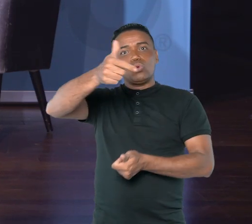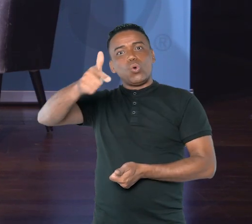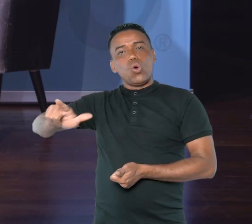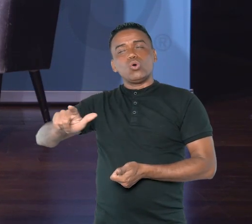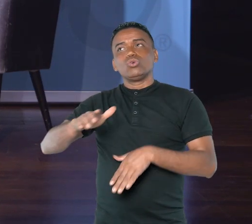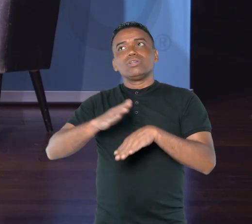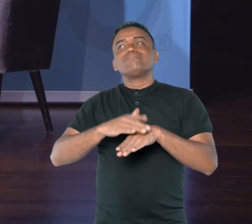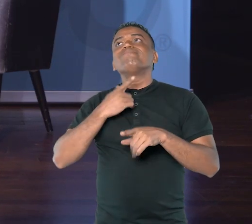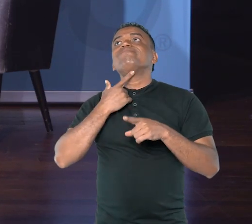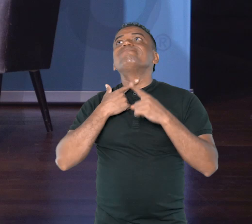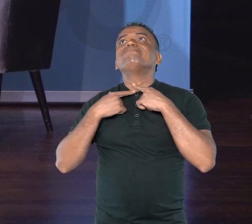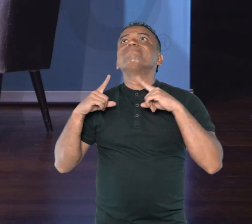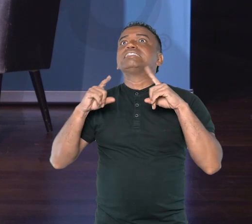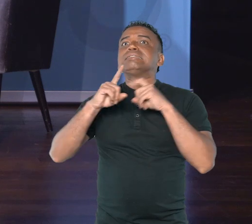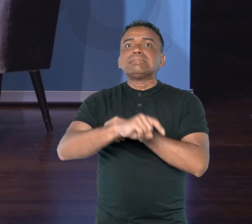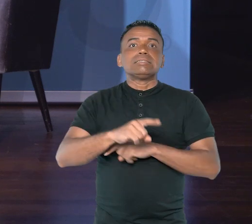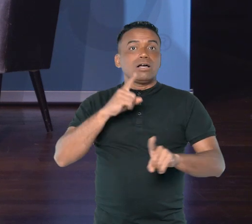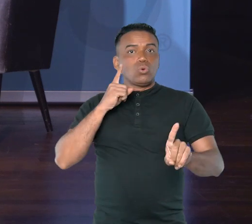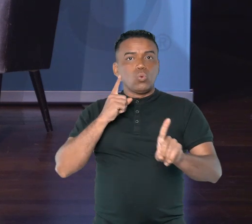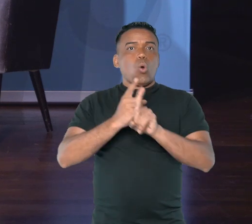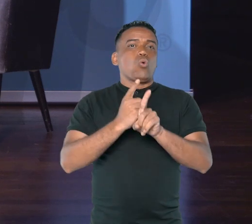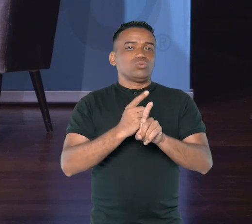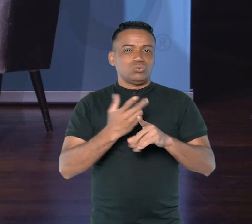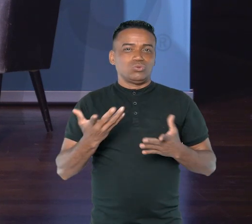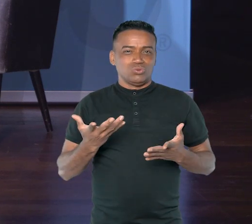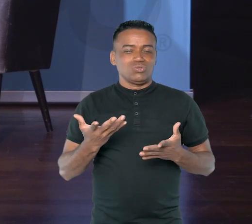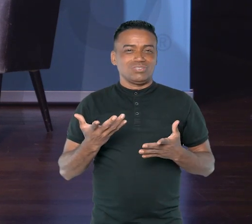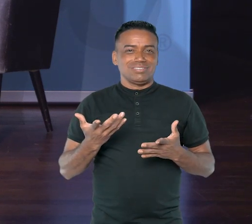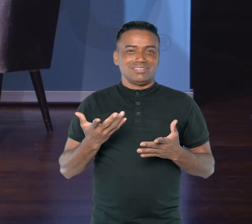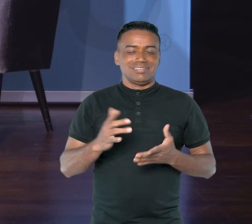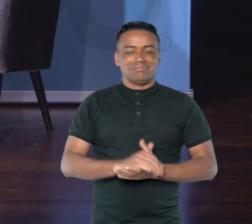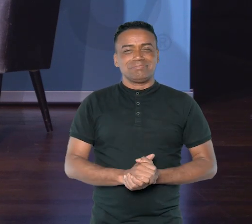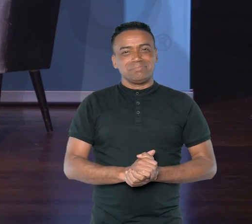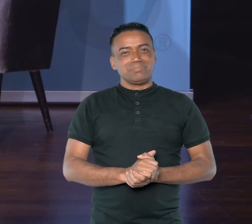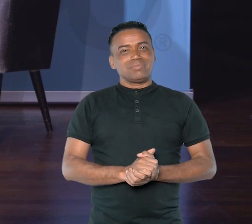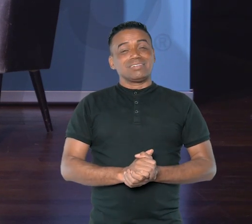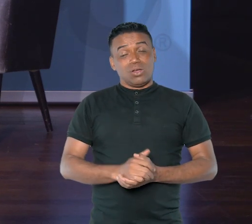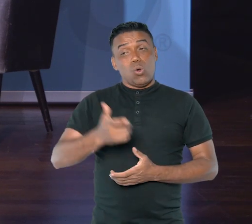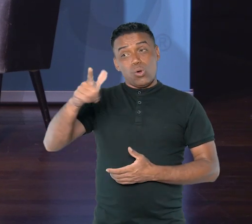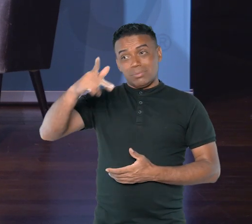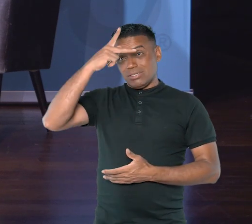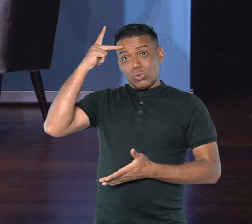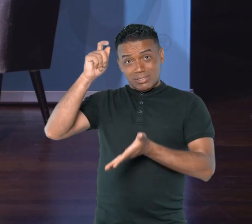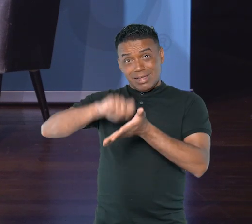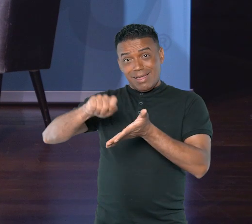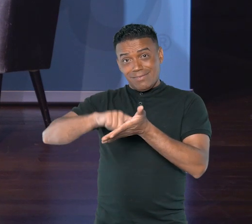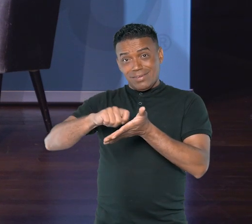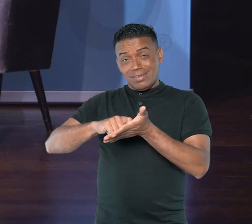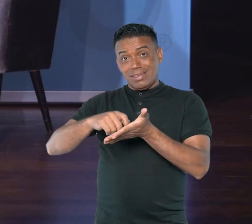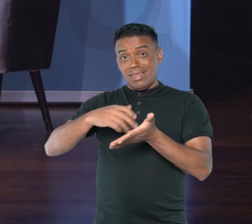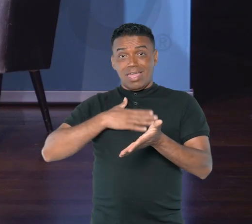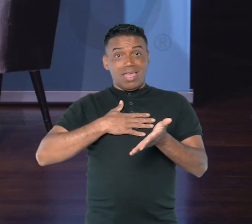Tem um desejo de ir ao encontro de um outro, né? Que escreve. Assim como eu acho que esse